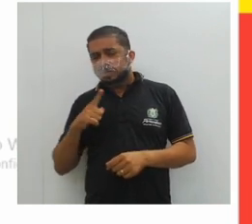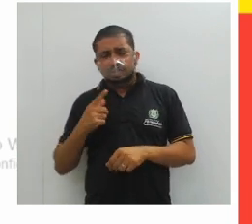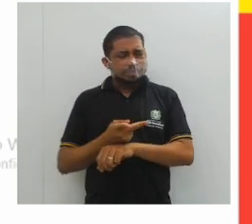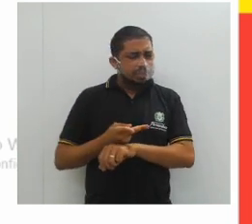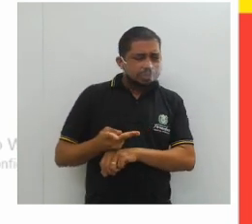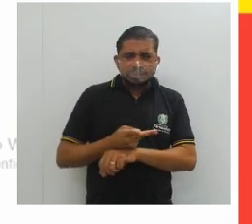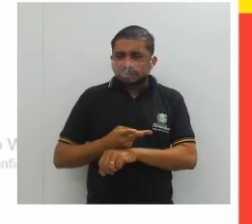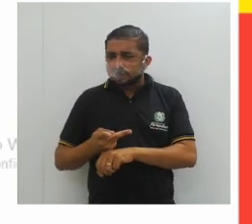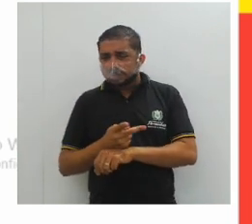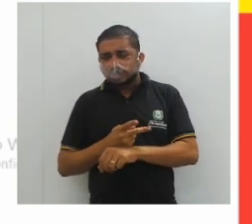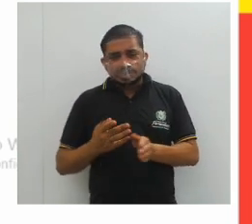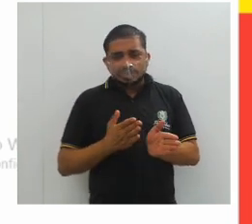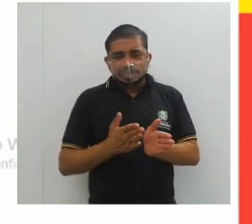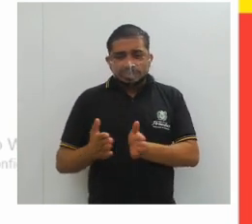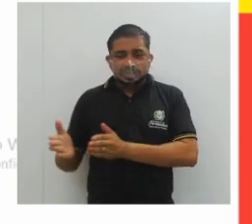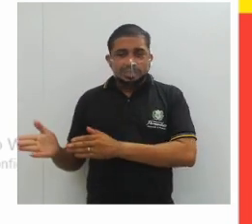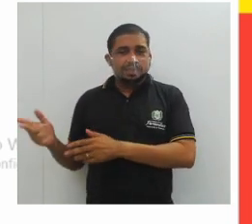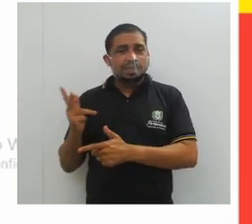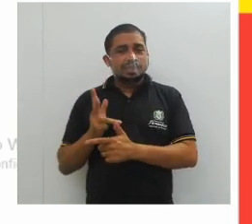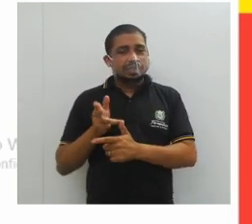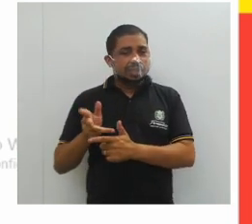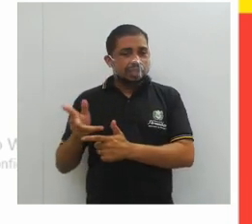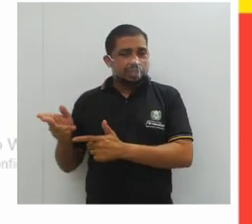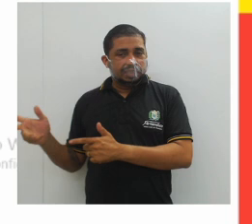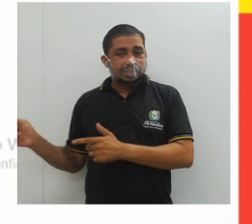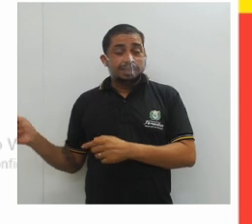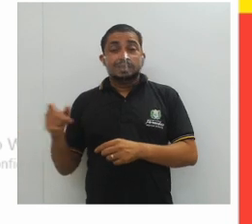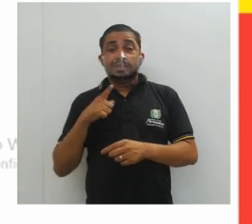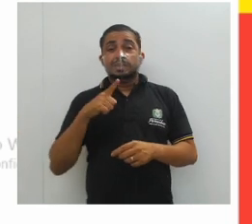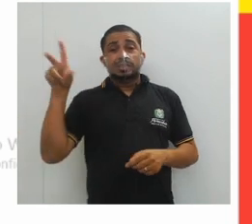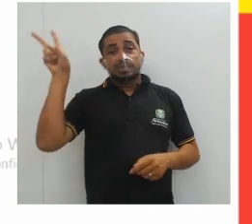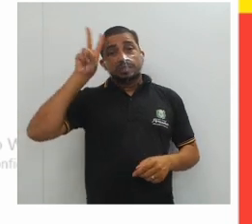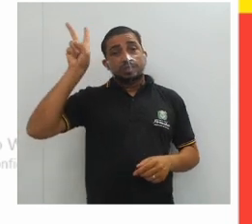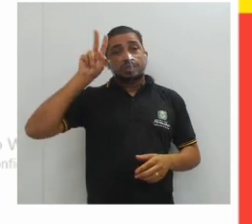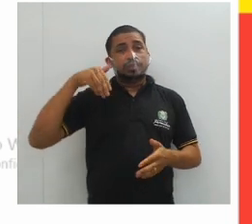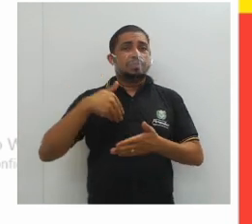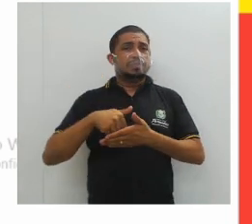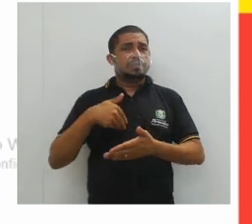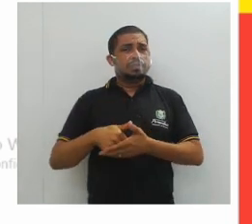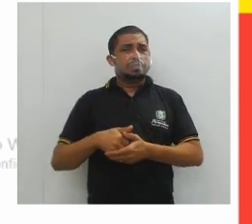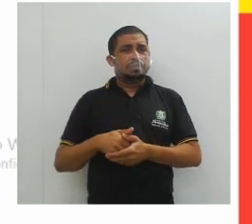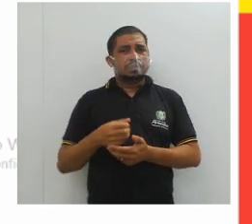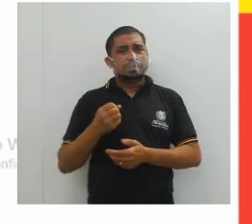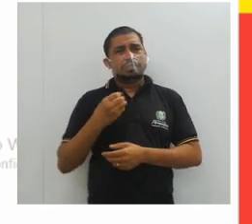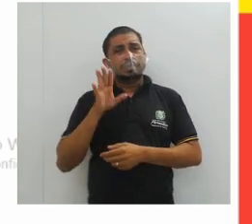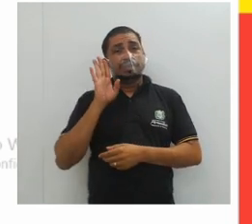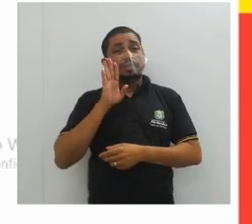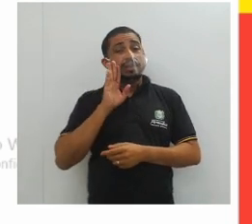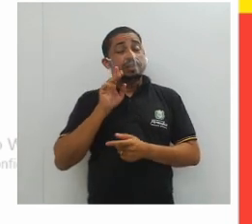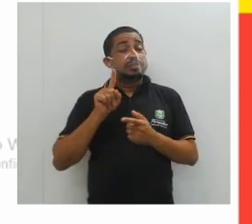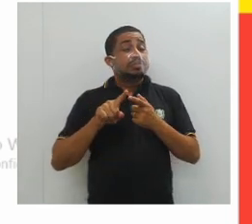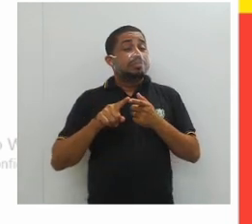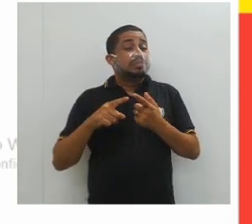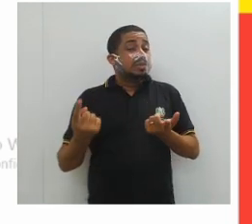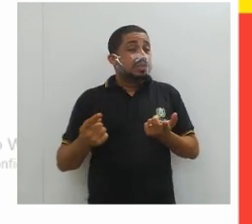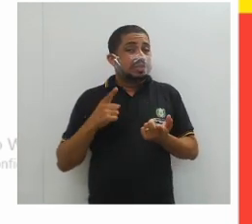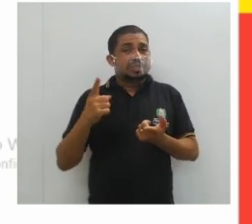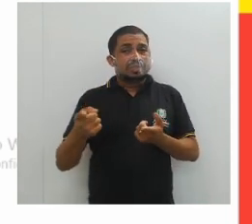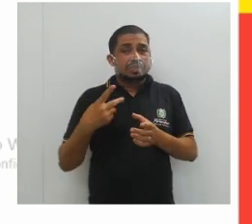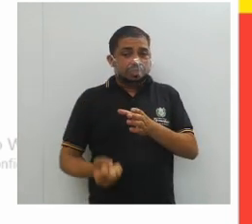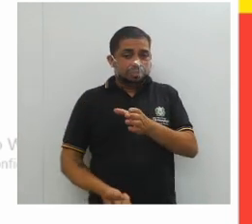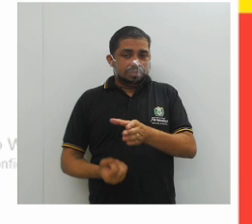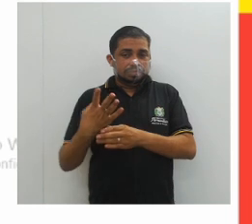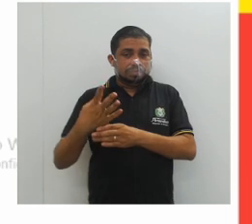uma série para maratonar, aí vi, olha, se trata da história do futebol, que massa! Só que essa história do surgimento